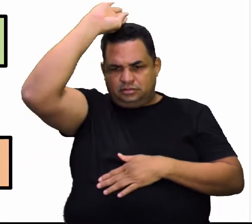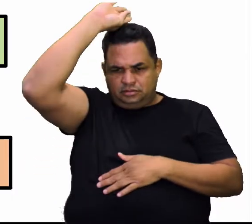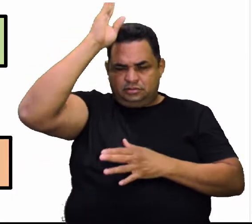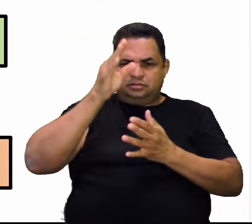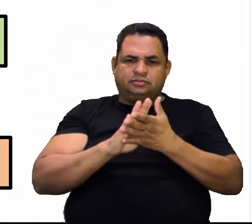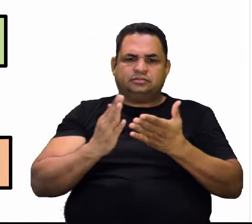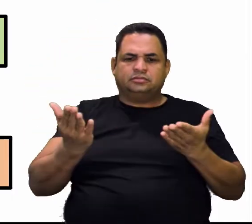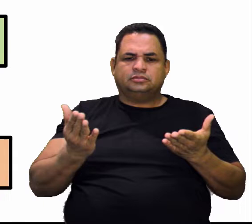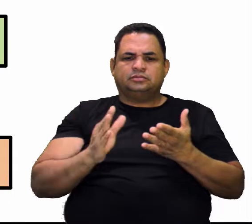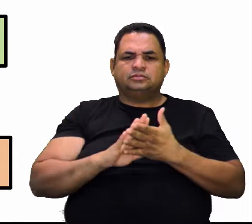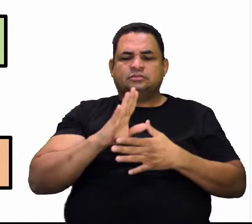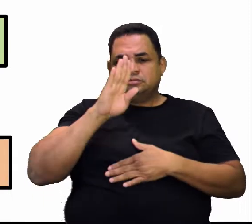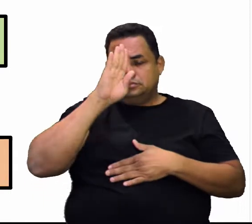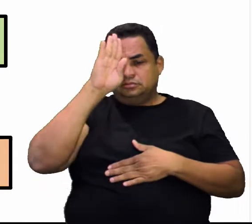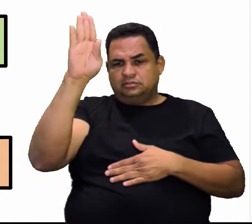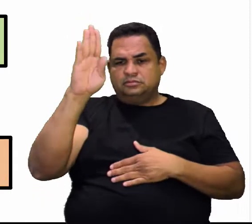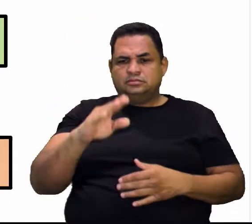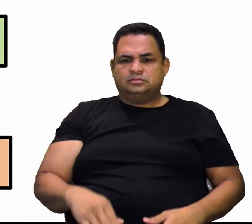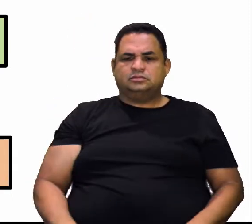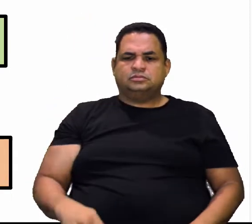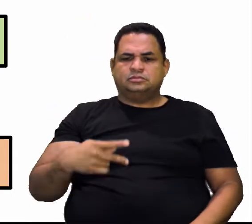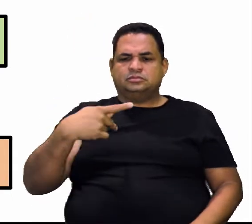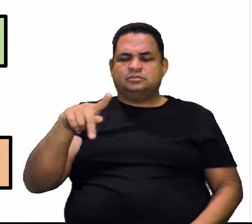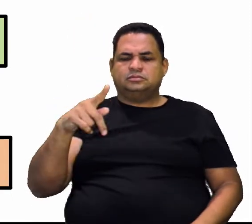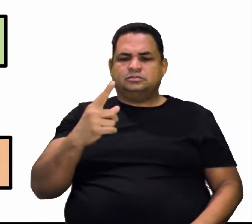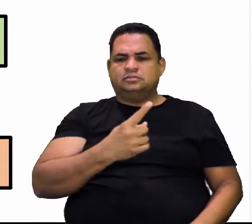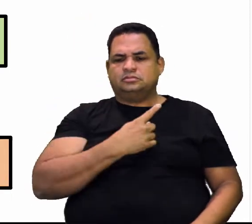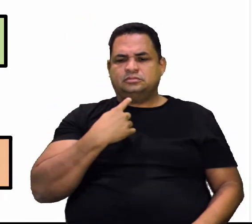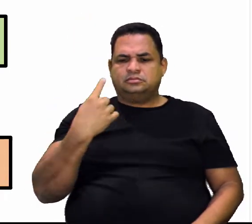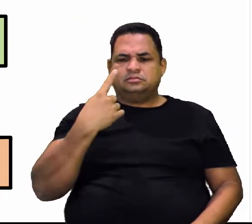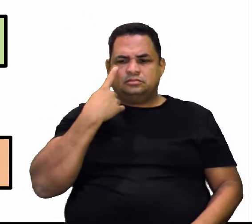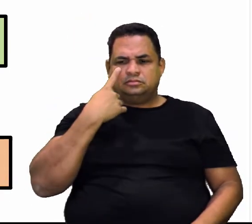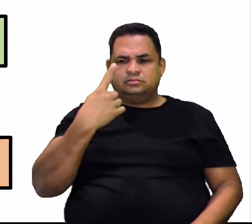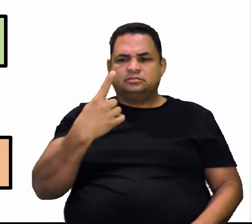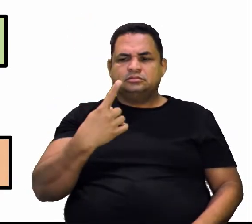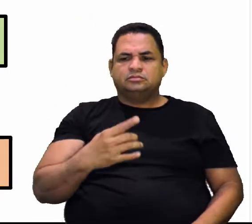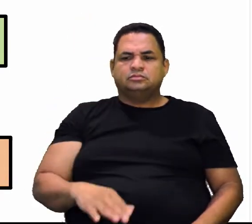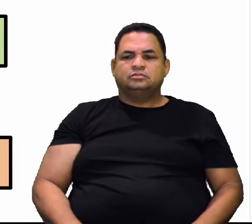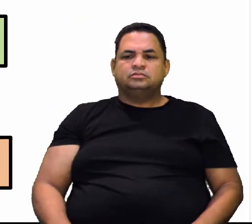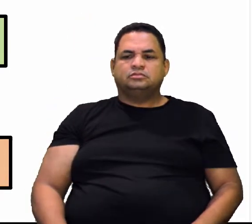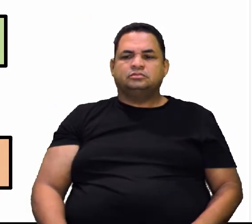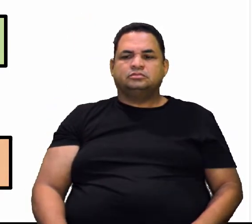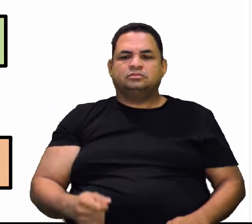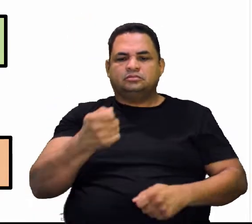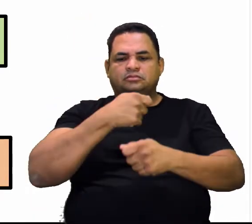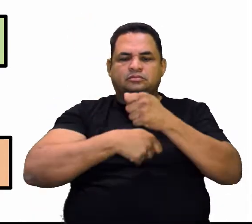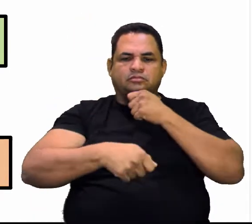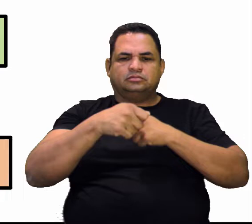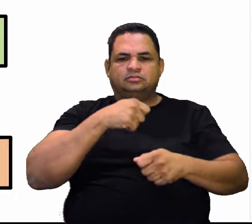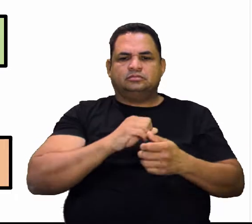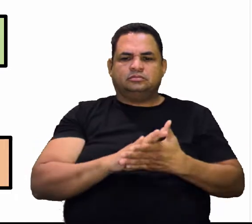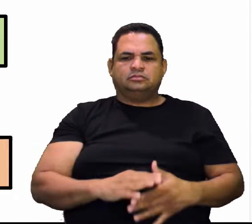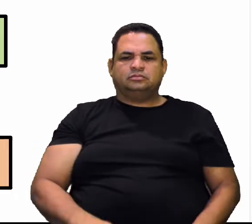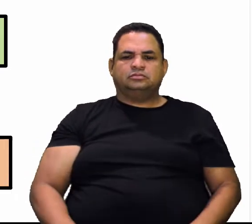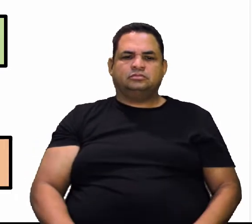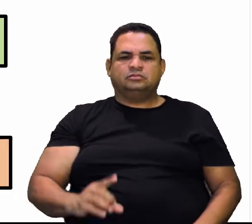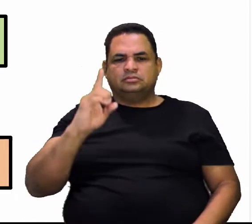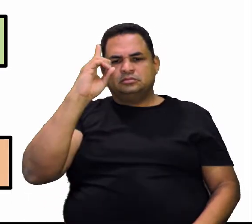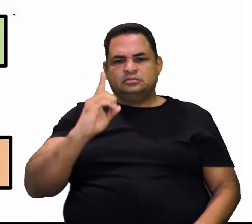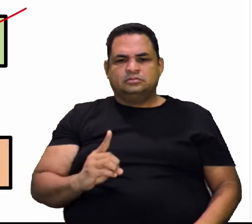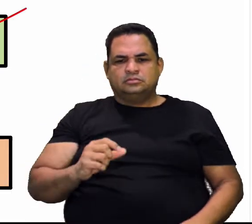ela vai ser fundamental para nós vermos essa questão da administração. Então,